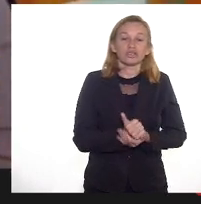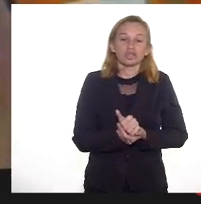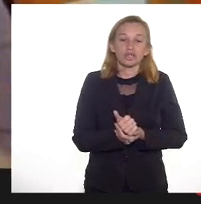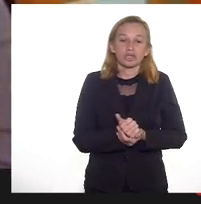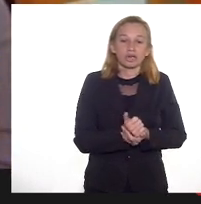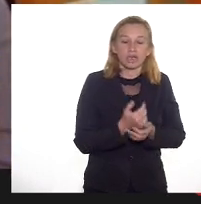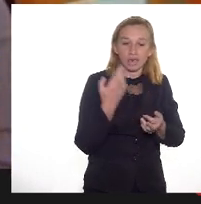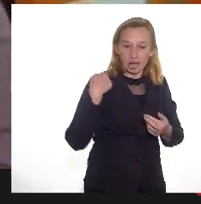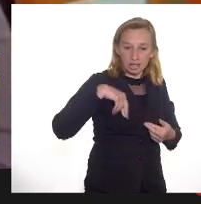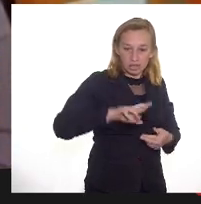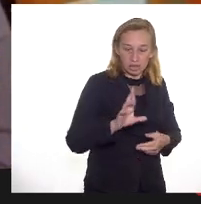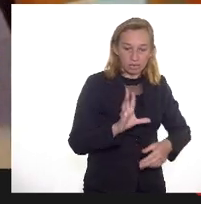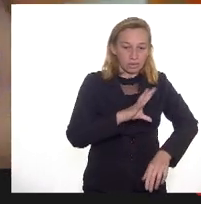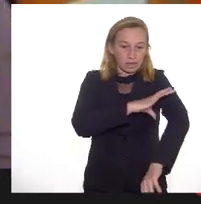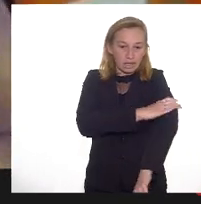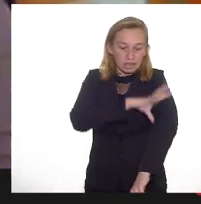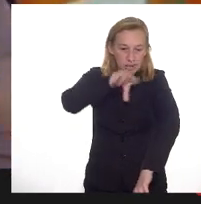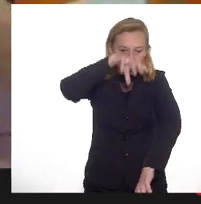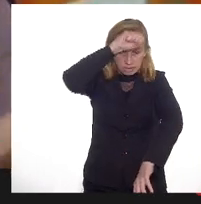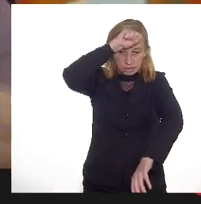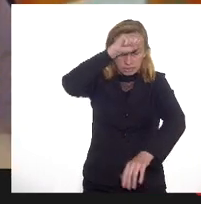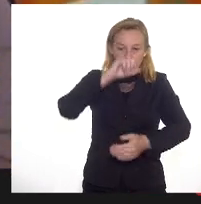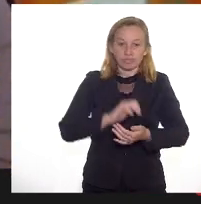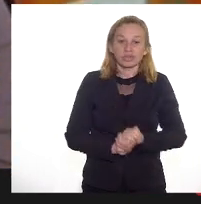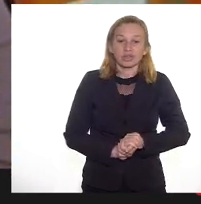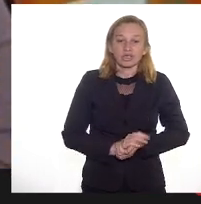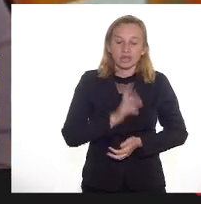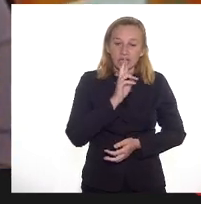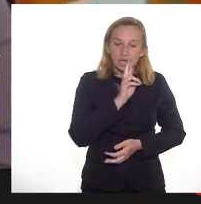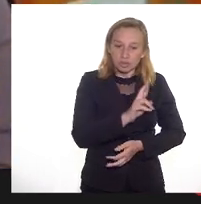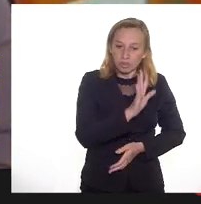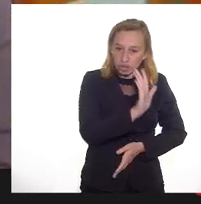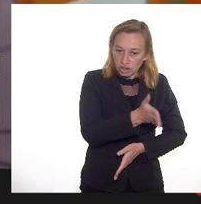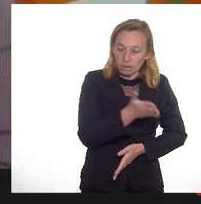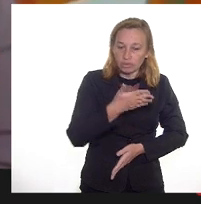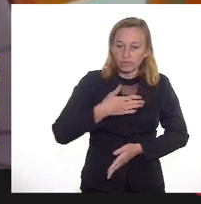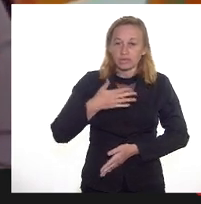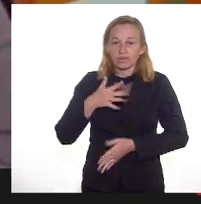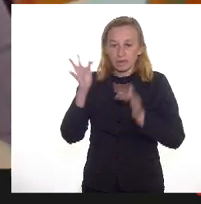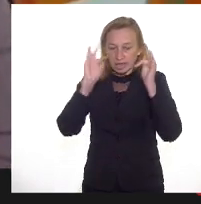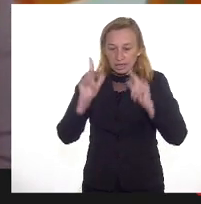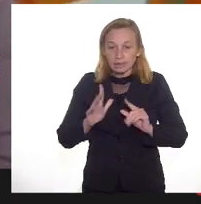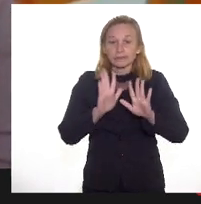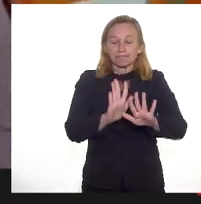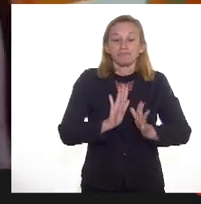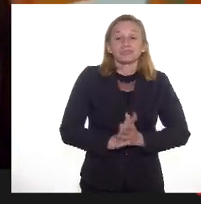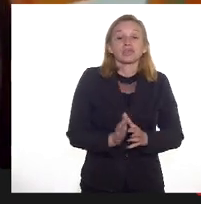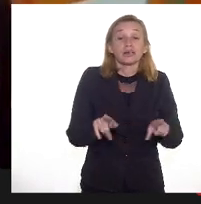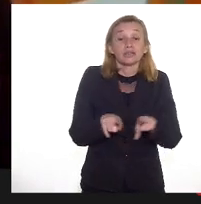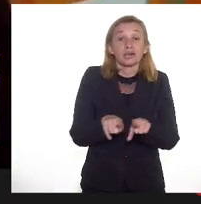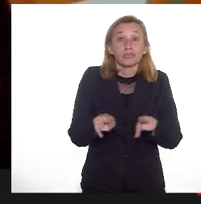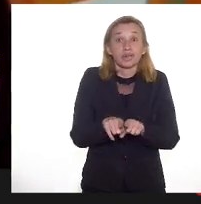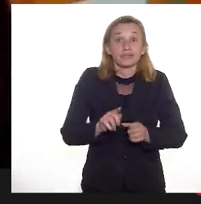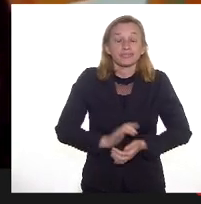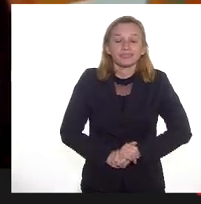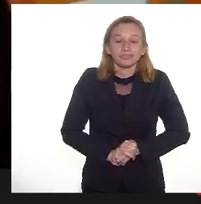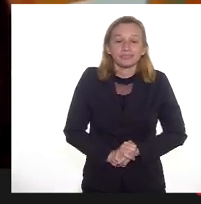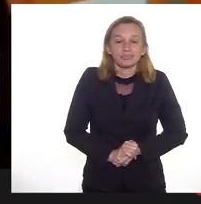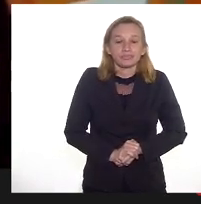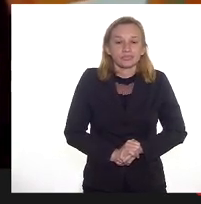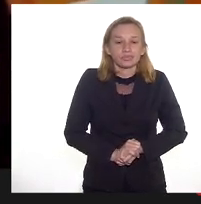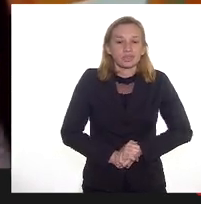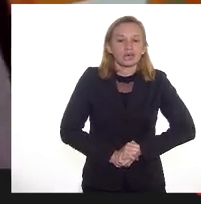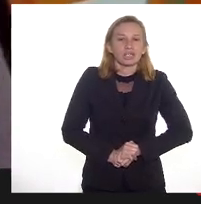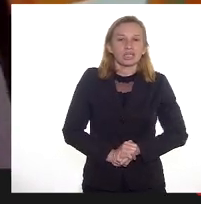fui contemplada com as respostas, era mais ou menos na linha que eu imaginei. E também, eu achei